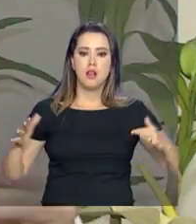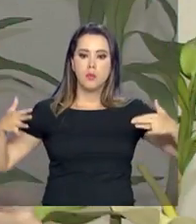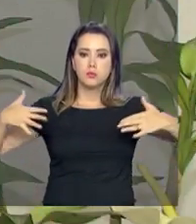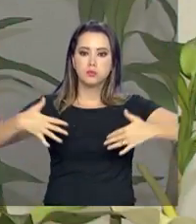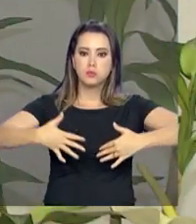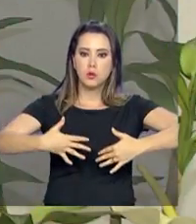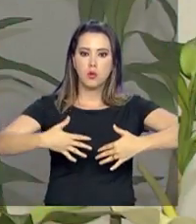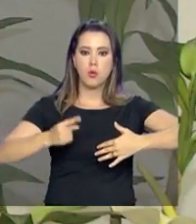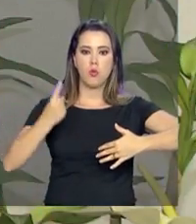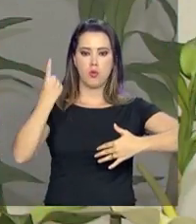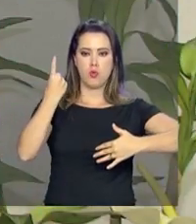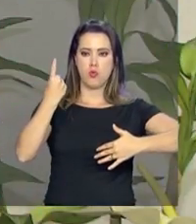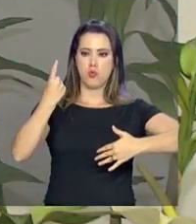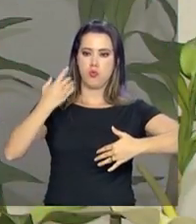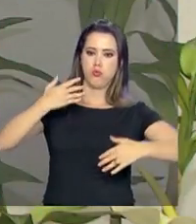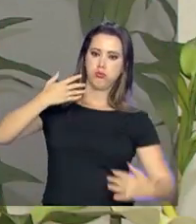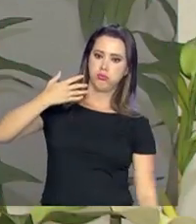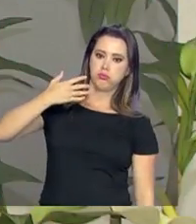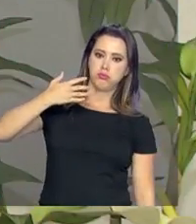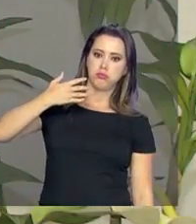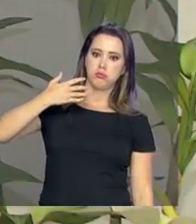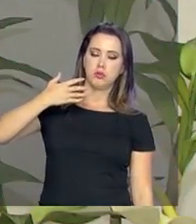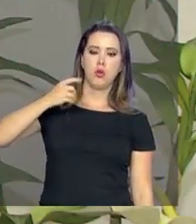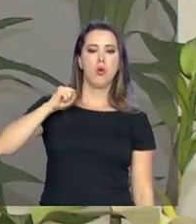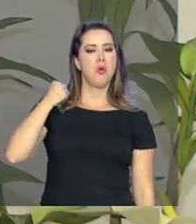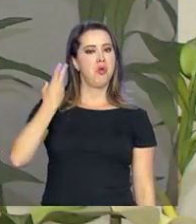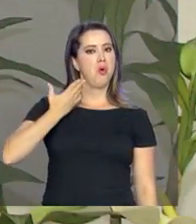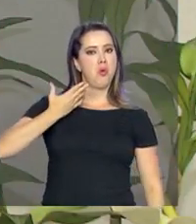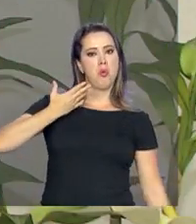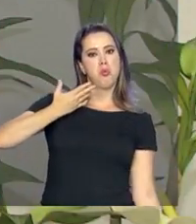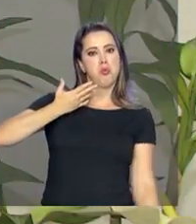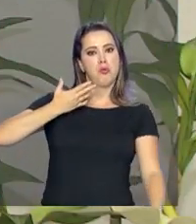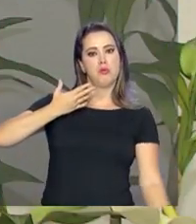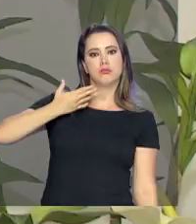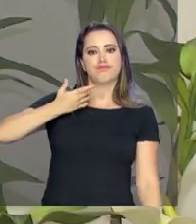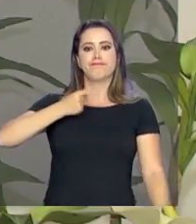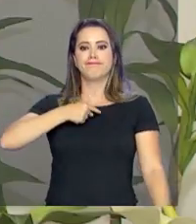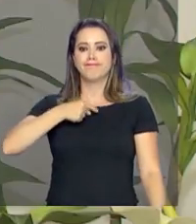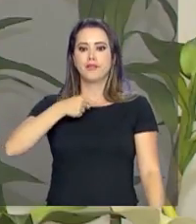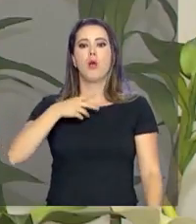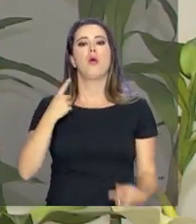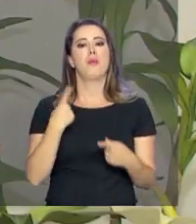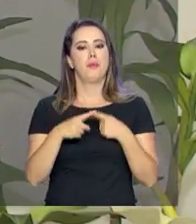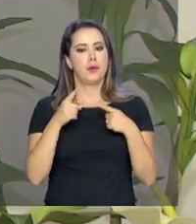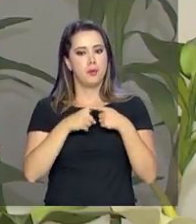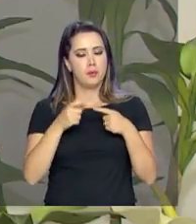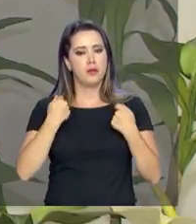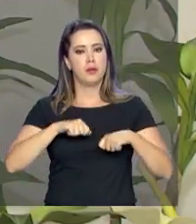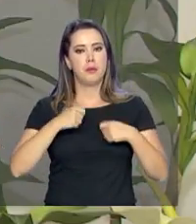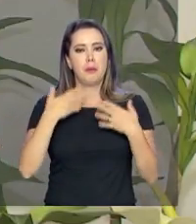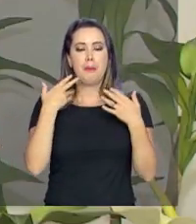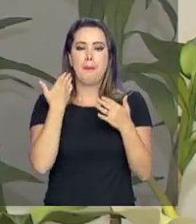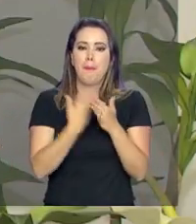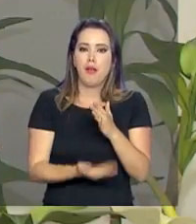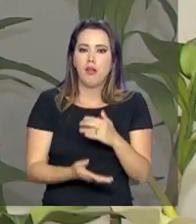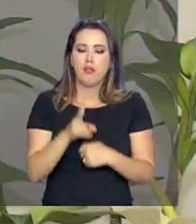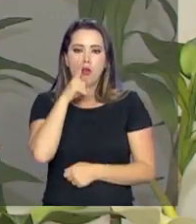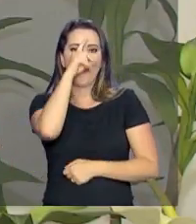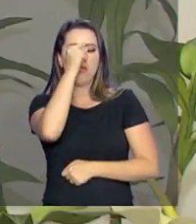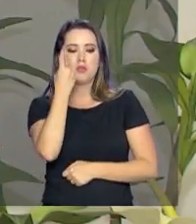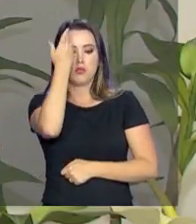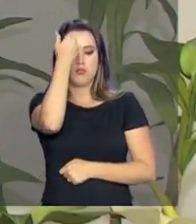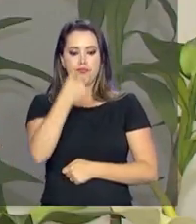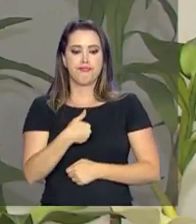um dos braços pode cair ou não conseguir fazer o movimento esse é outro sinal perda de força de um lado do corpo